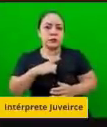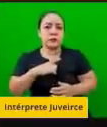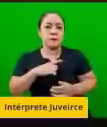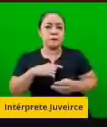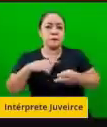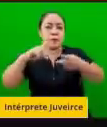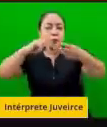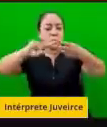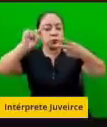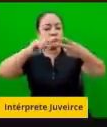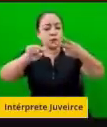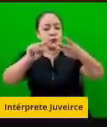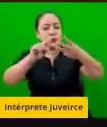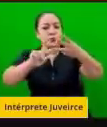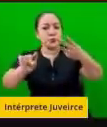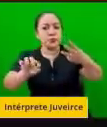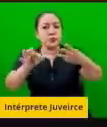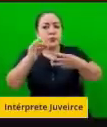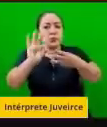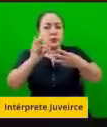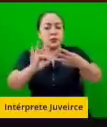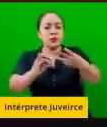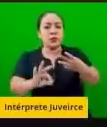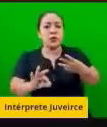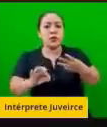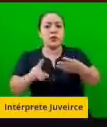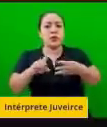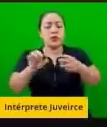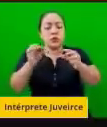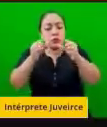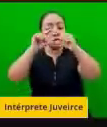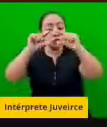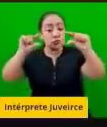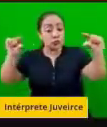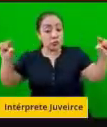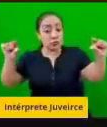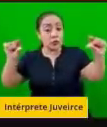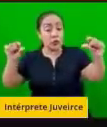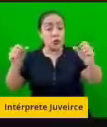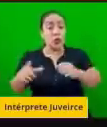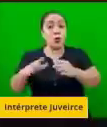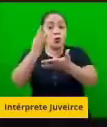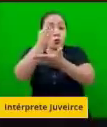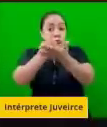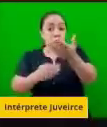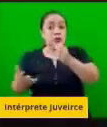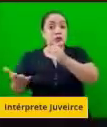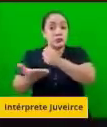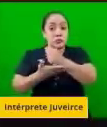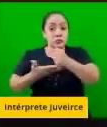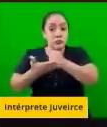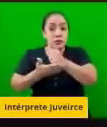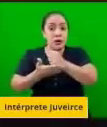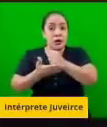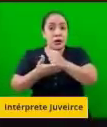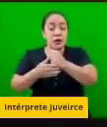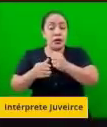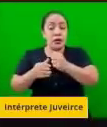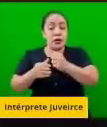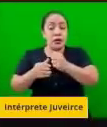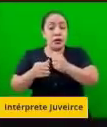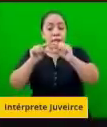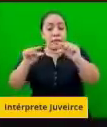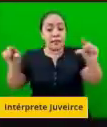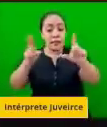o enunciado, o nosso texto base, que é o documento histórico, a legenda,